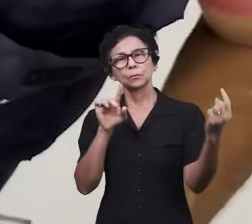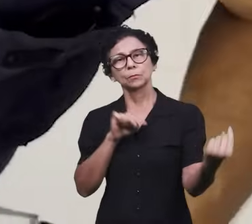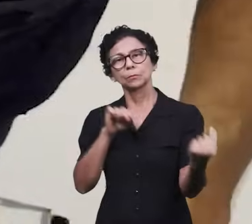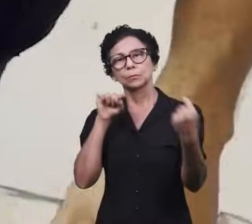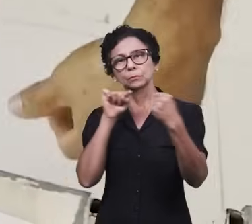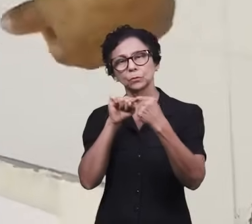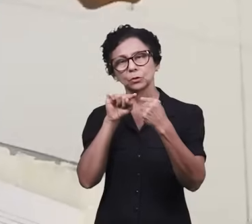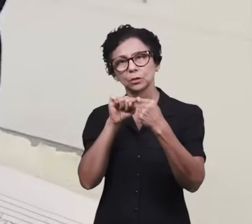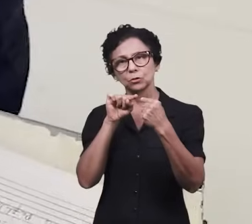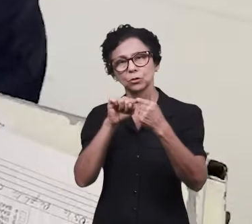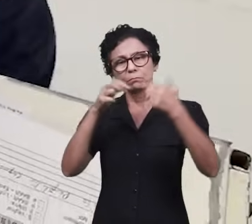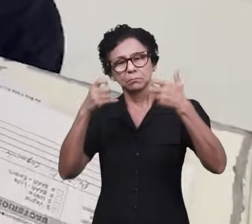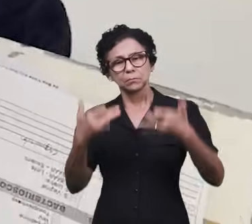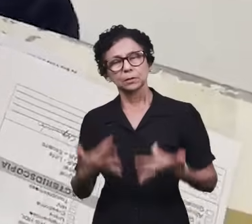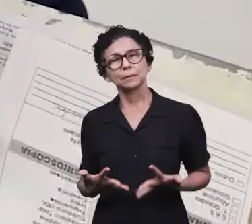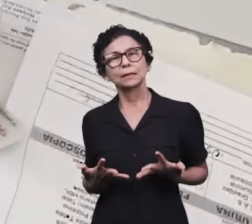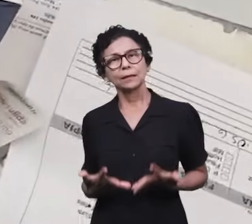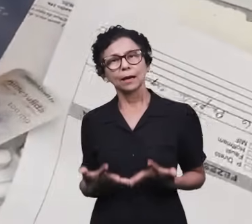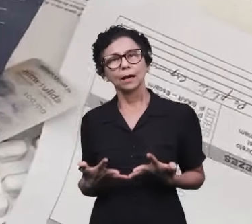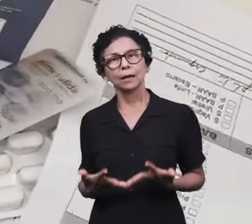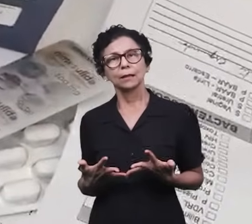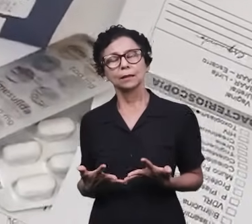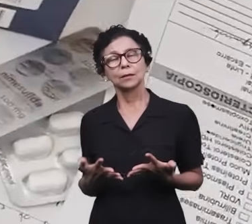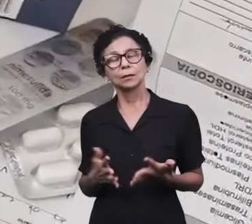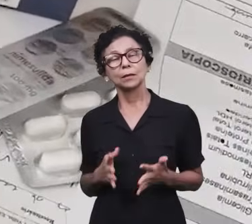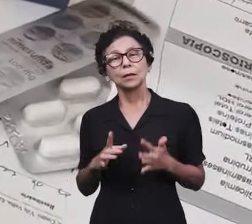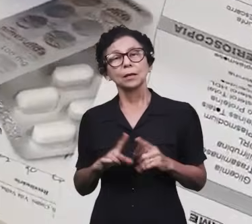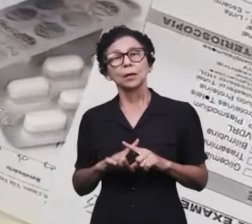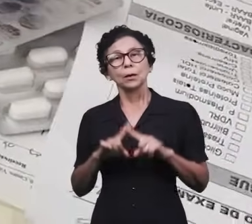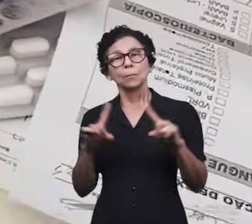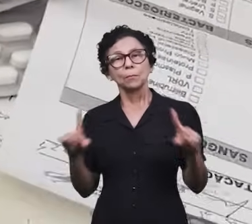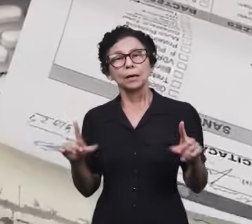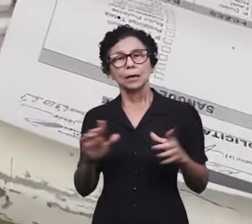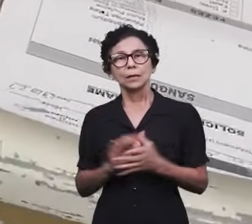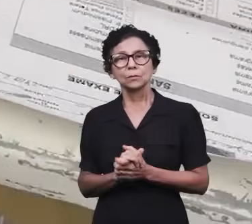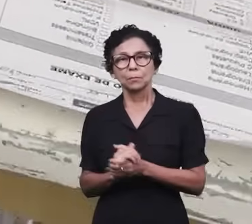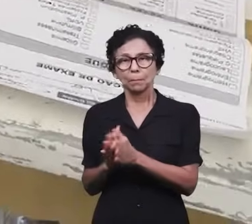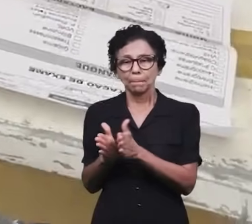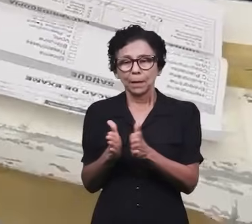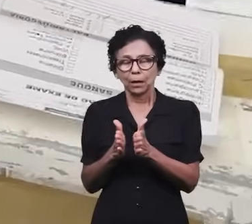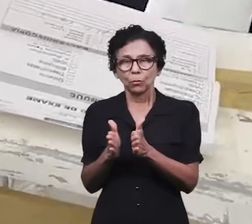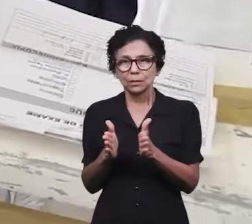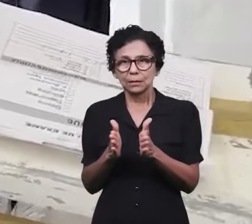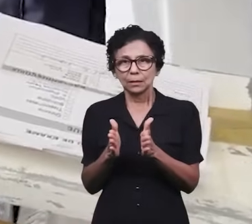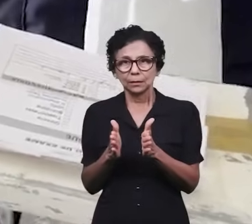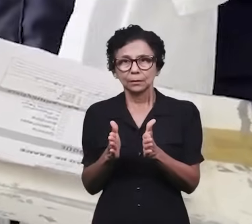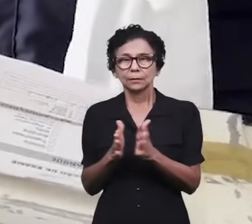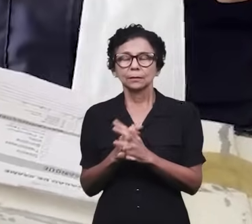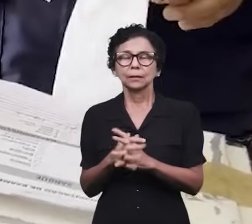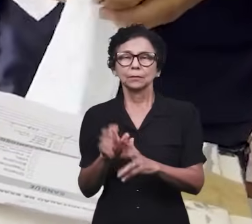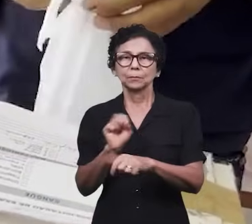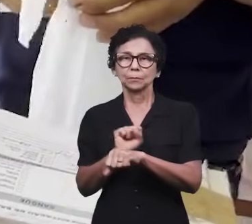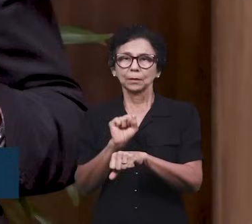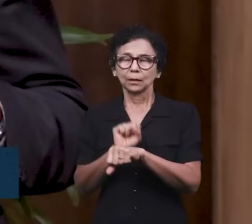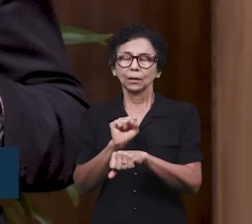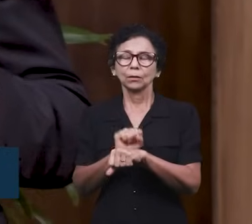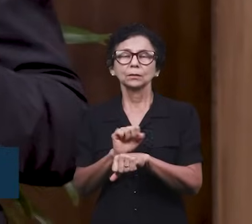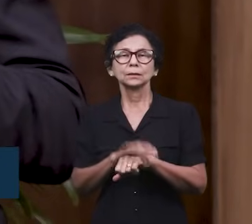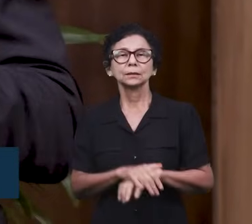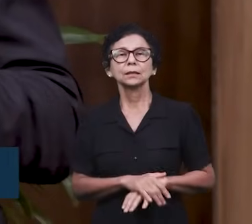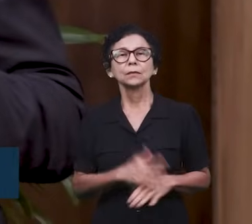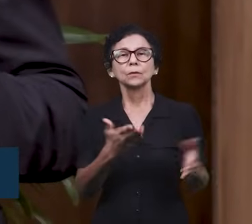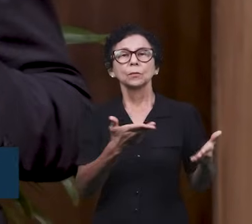um corte aqui, né, para a participação do pastor João Cidade, que é presidente da Missão